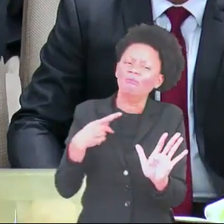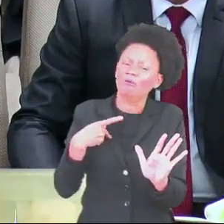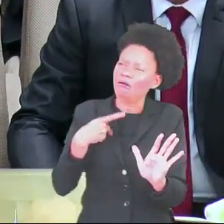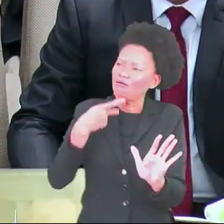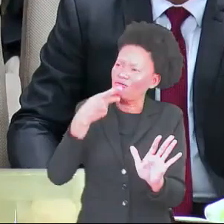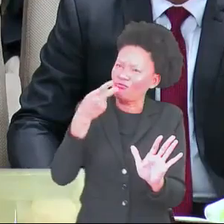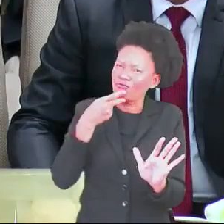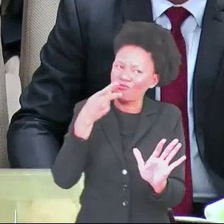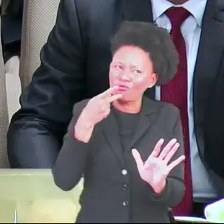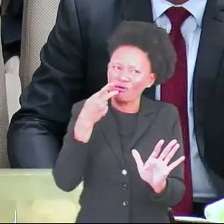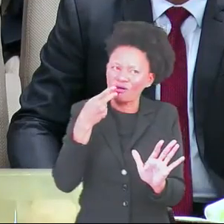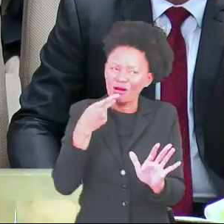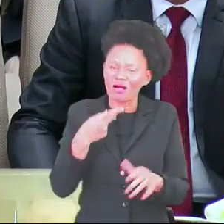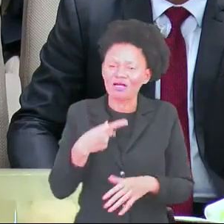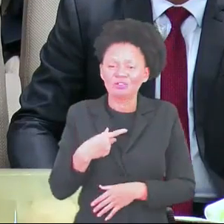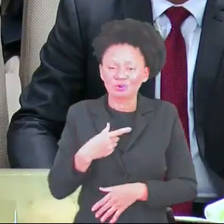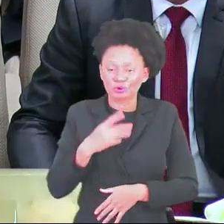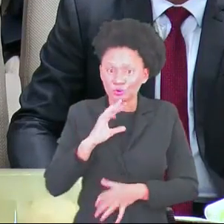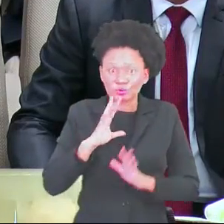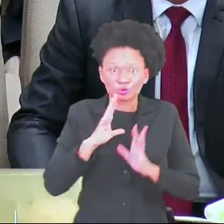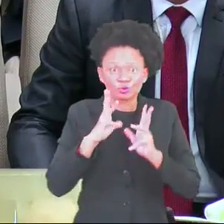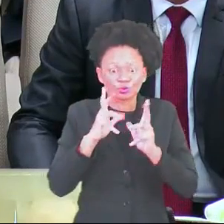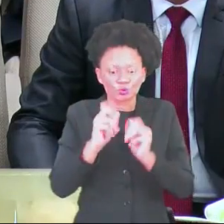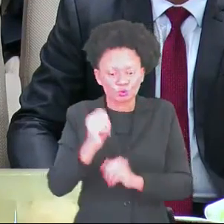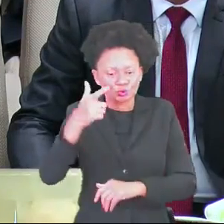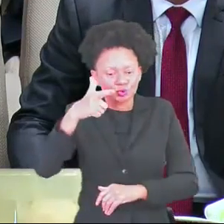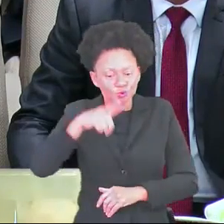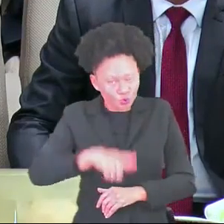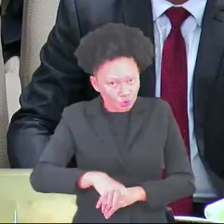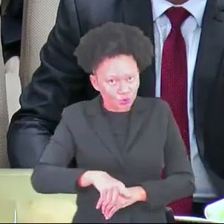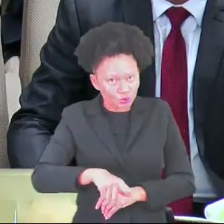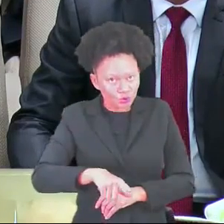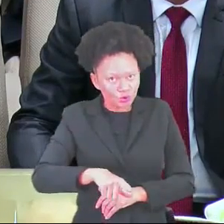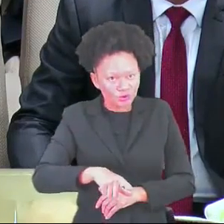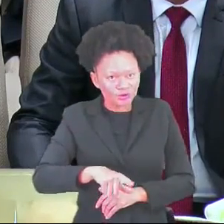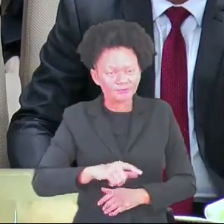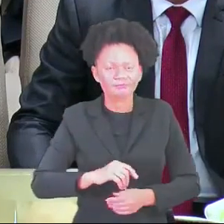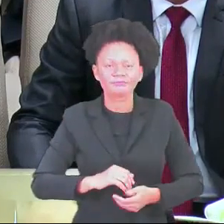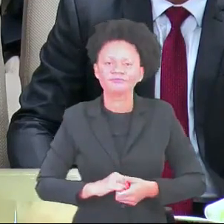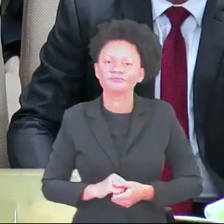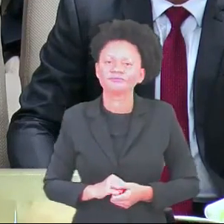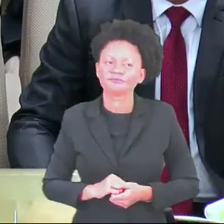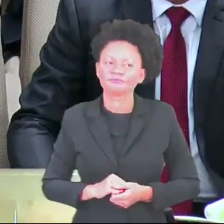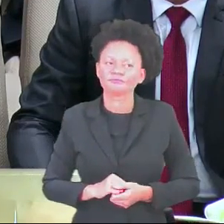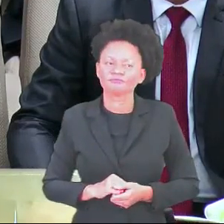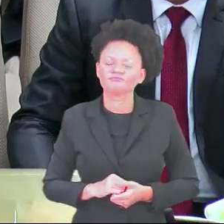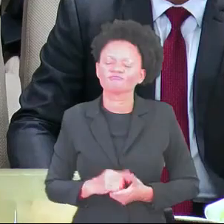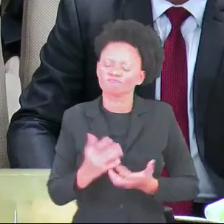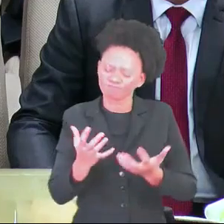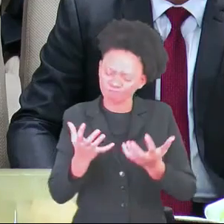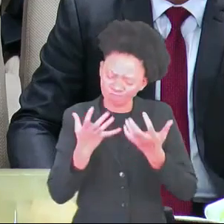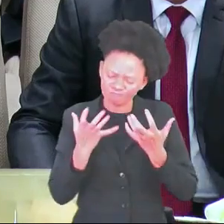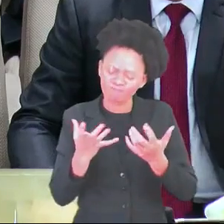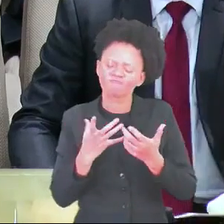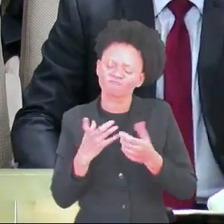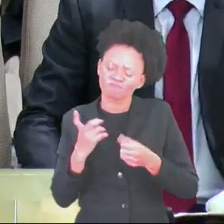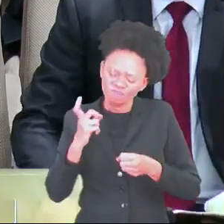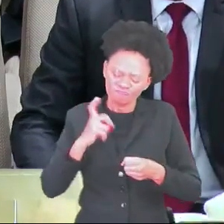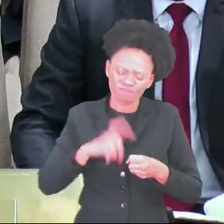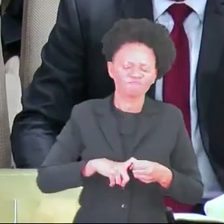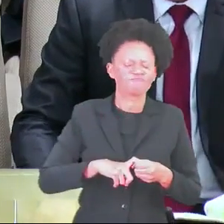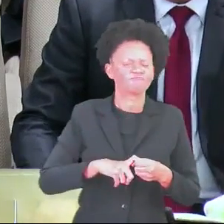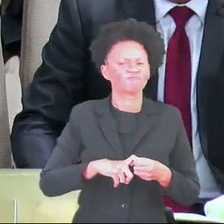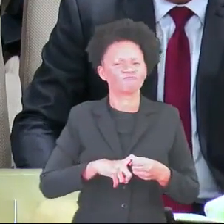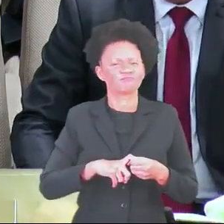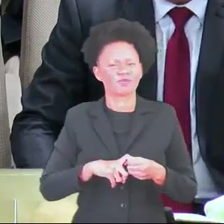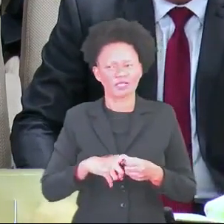se eu tivesse que passar tudo isso de novo, eu passaria. Sabe por